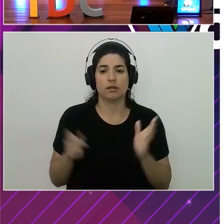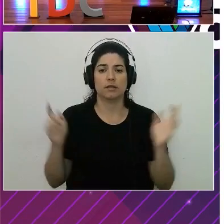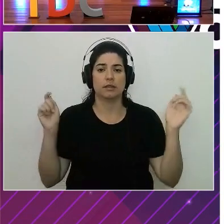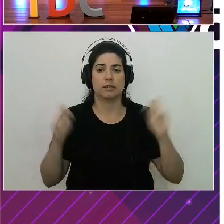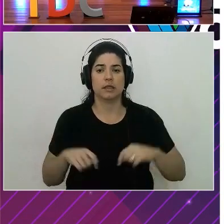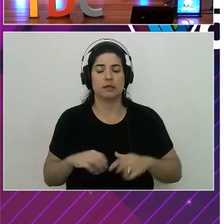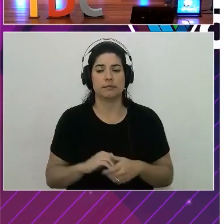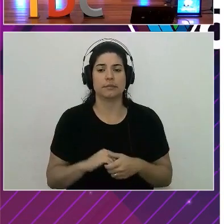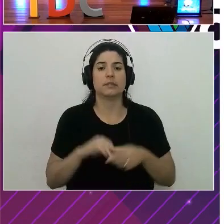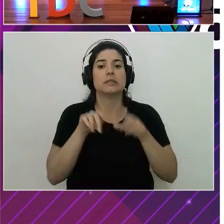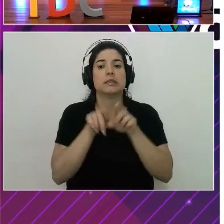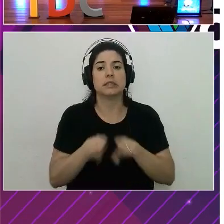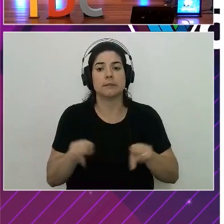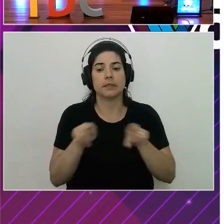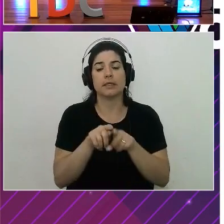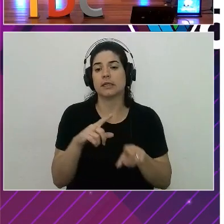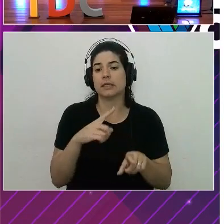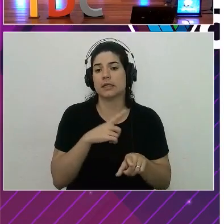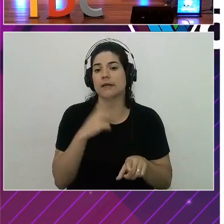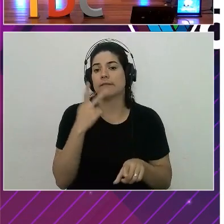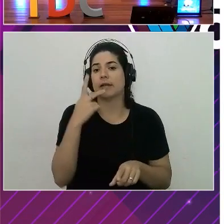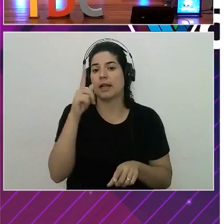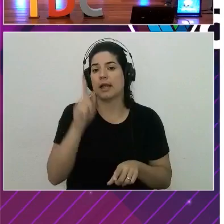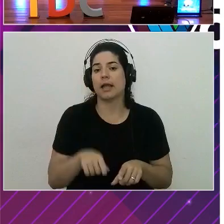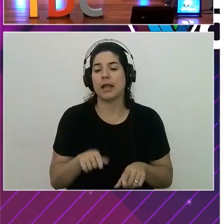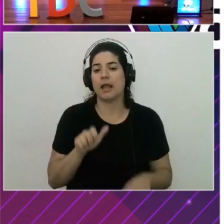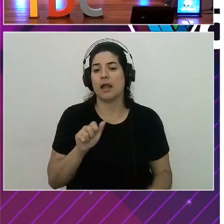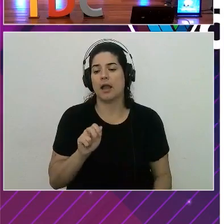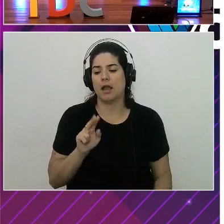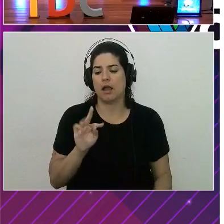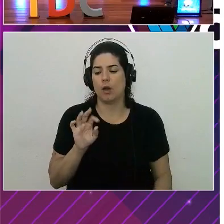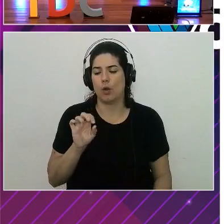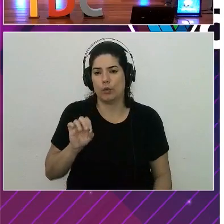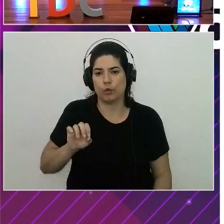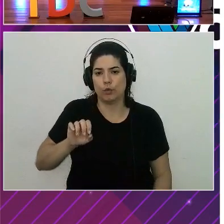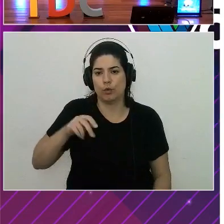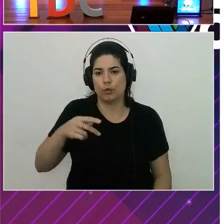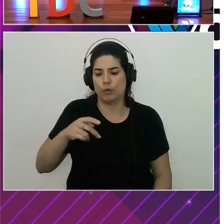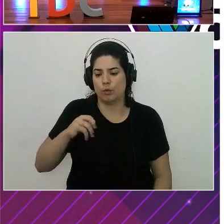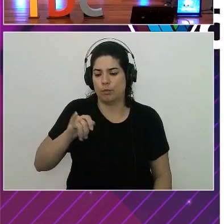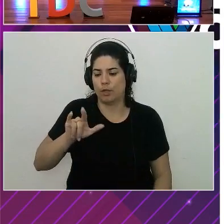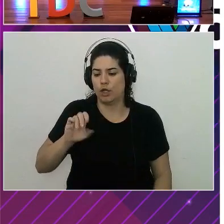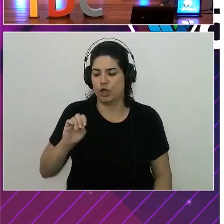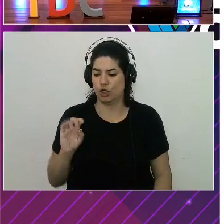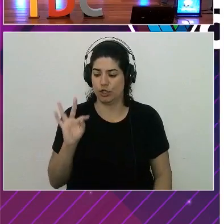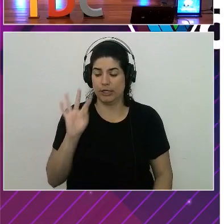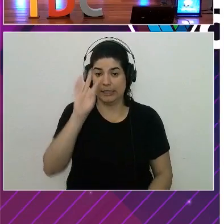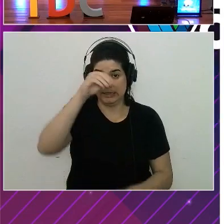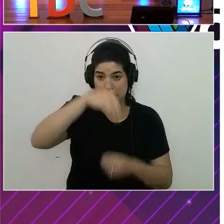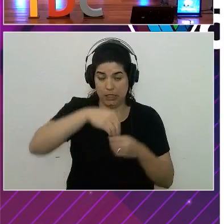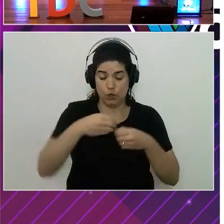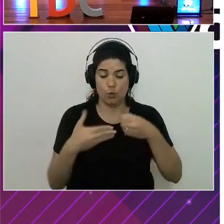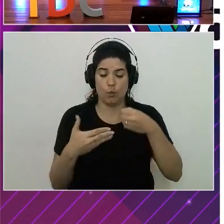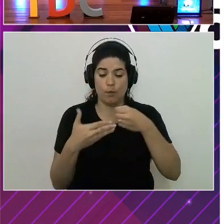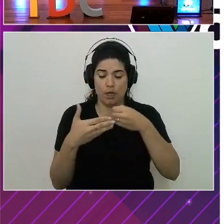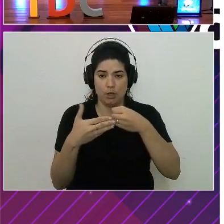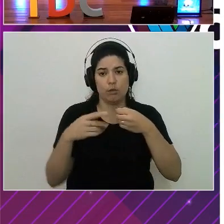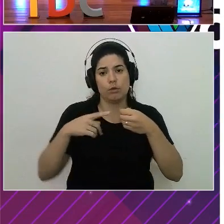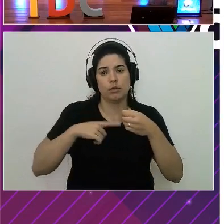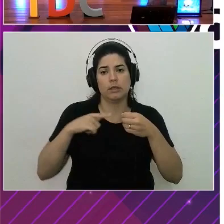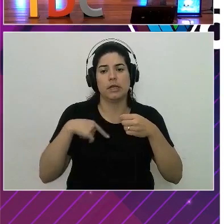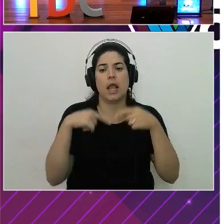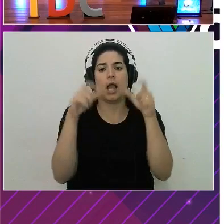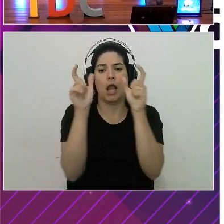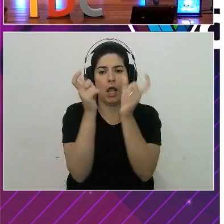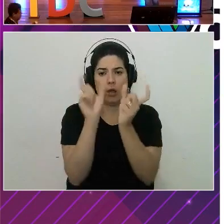também a gente tem o que a gente chama de autopilot. A gente tem dentro do banco, dentro desse motor, algoritmos com